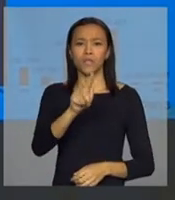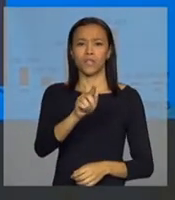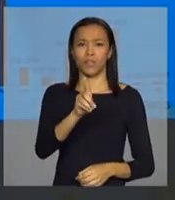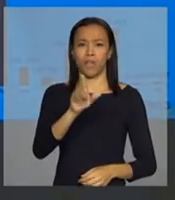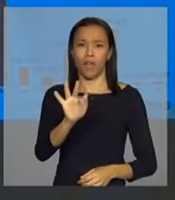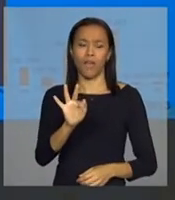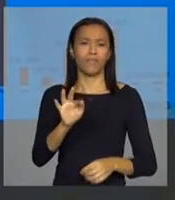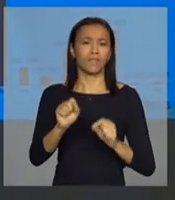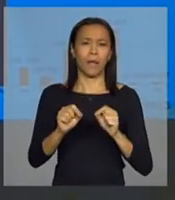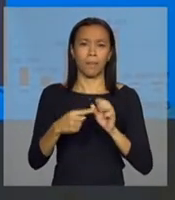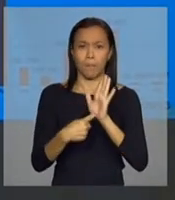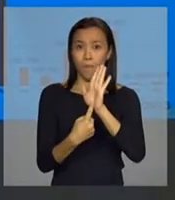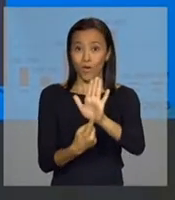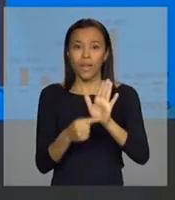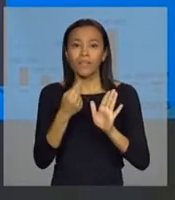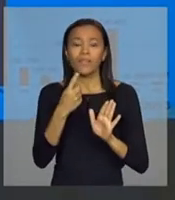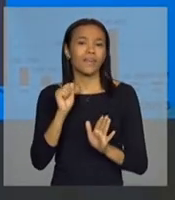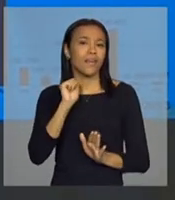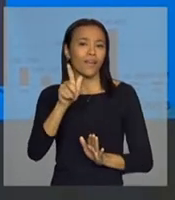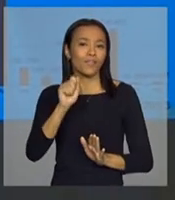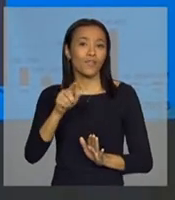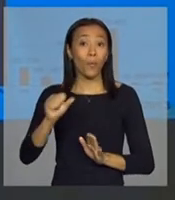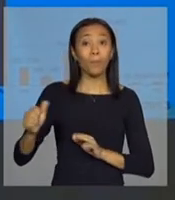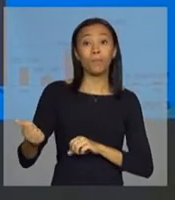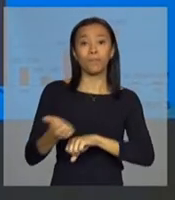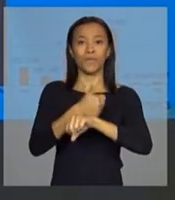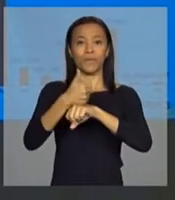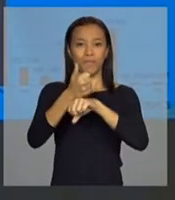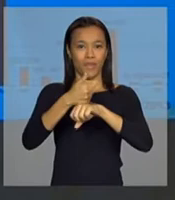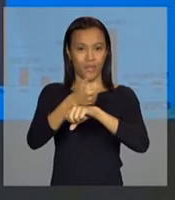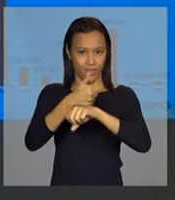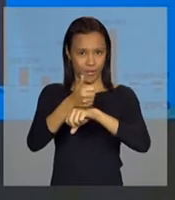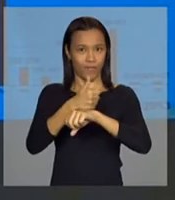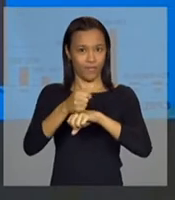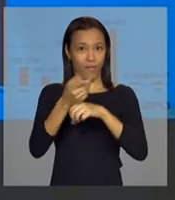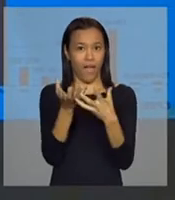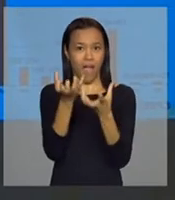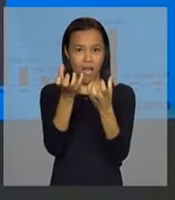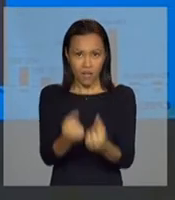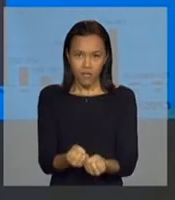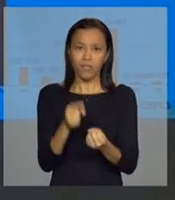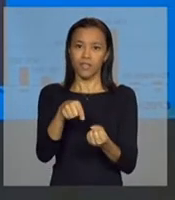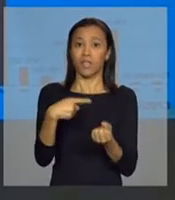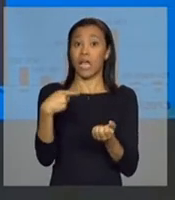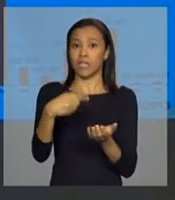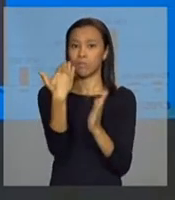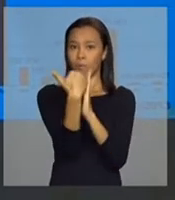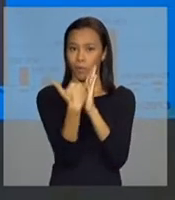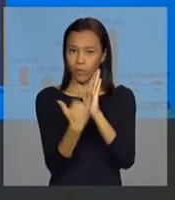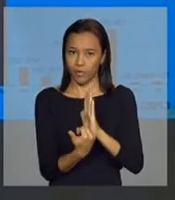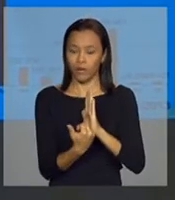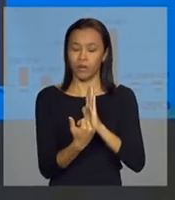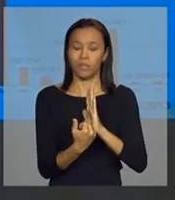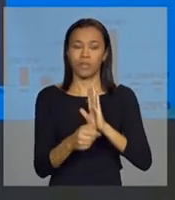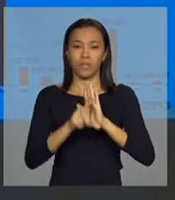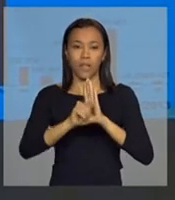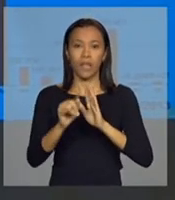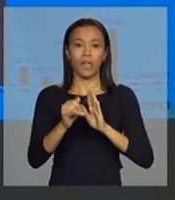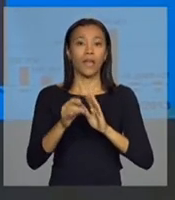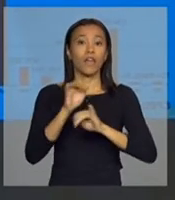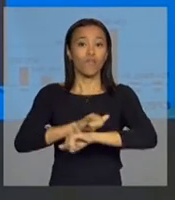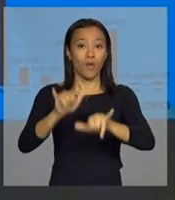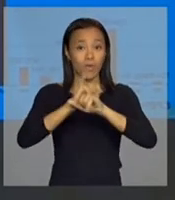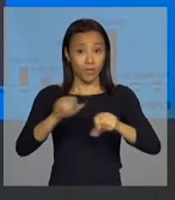está destacado em azul porque foi um dos primeiros estados, né, distrito, que aderiu ao programa. É, e, como a doutora